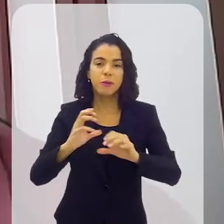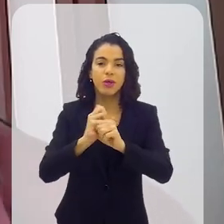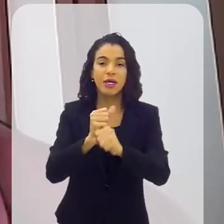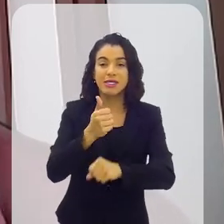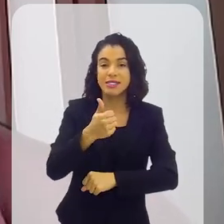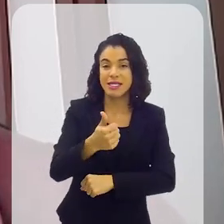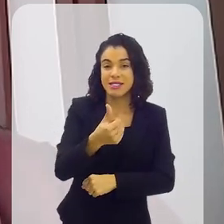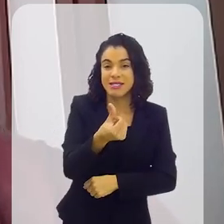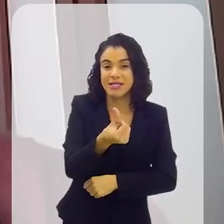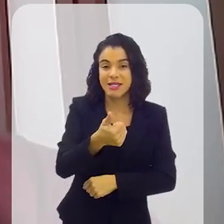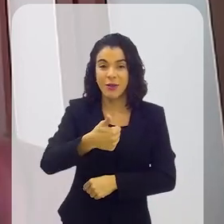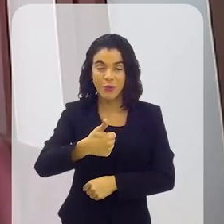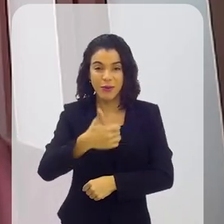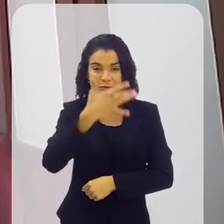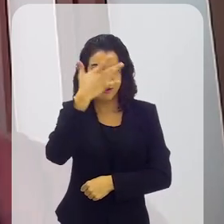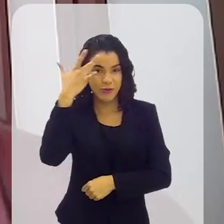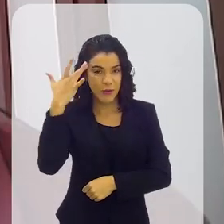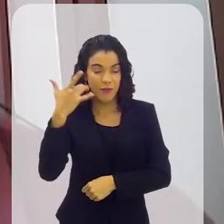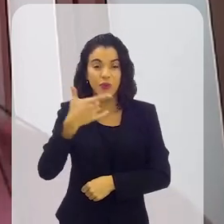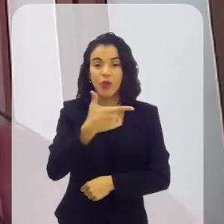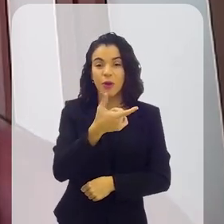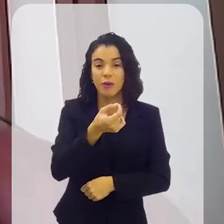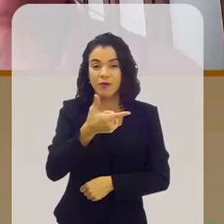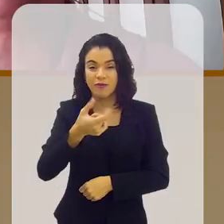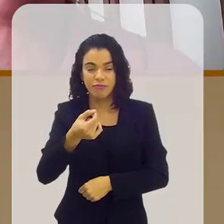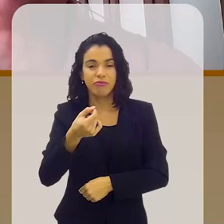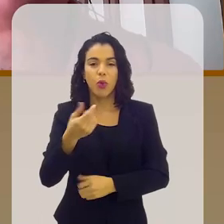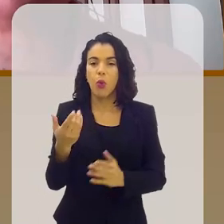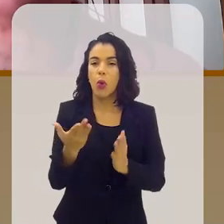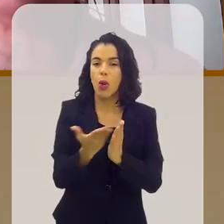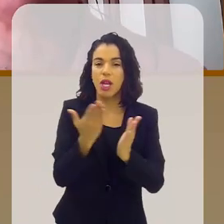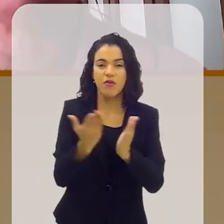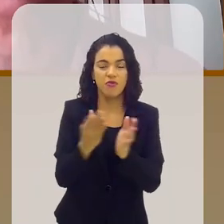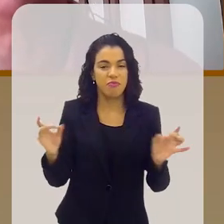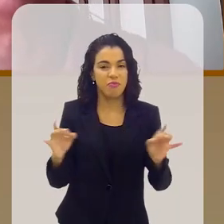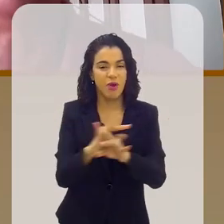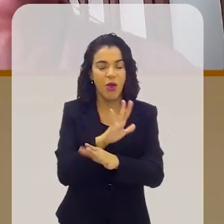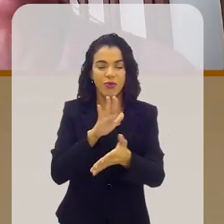deu 161 pessoas. E em 2020 o livro estava pronto.